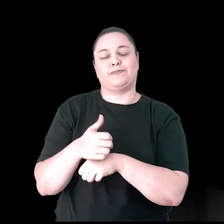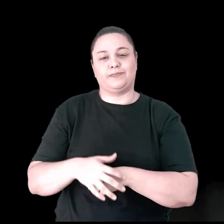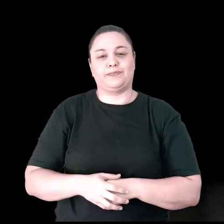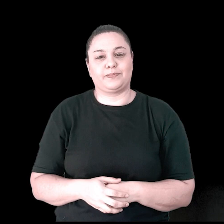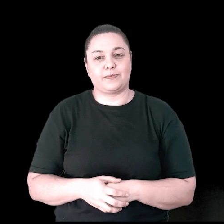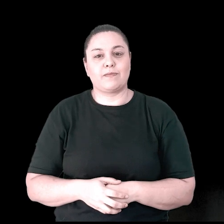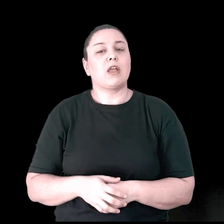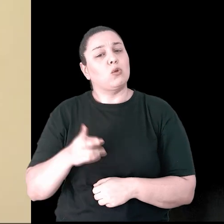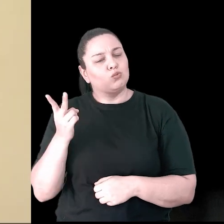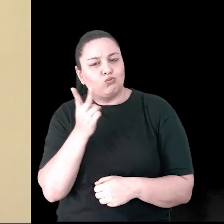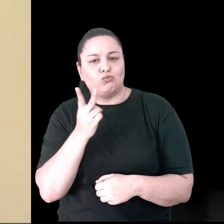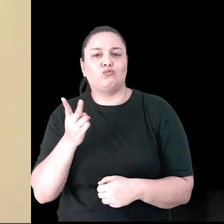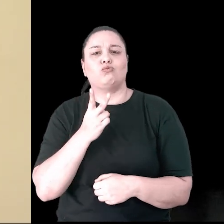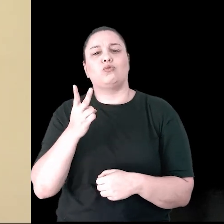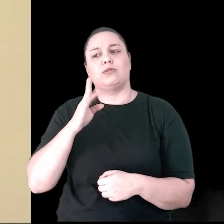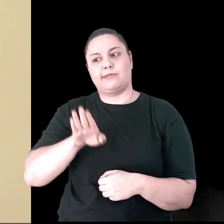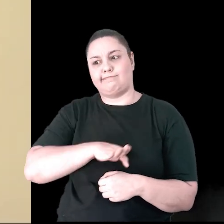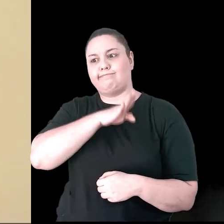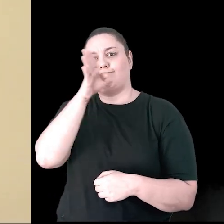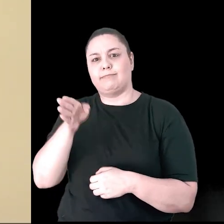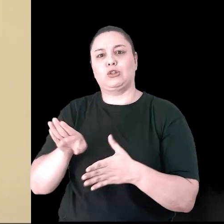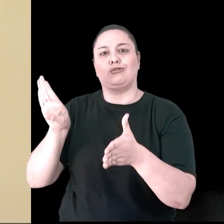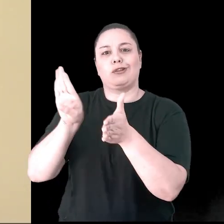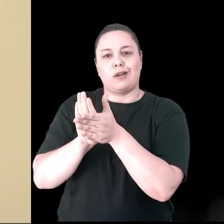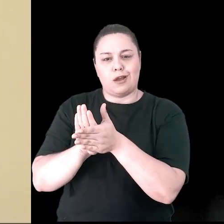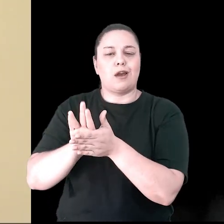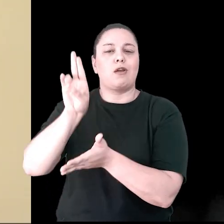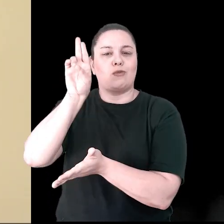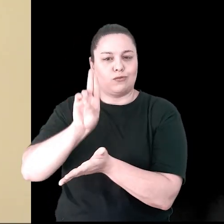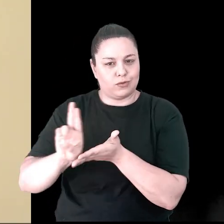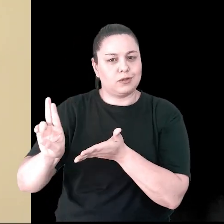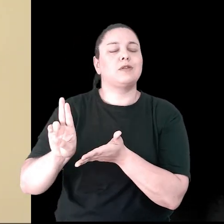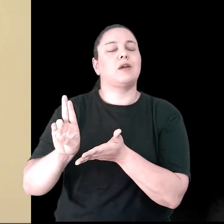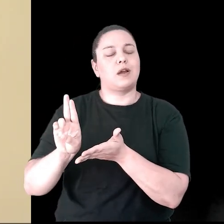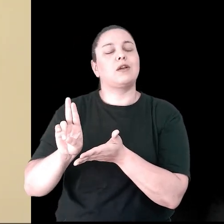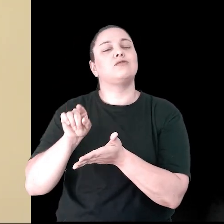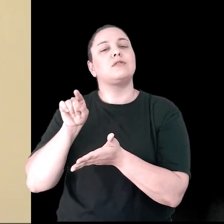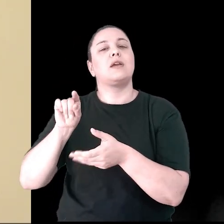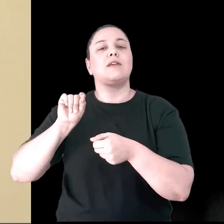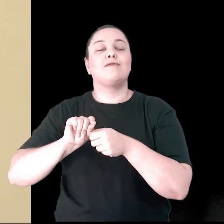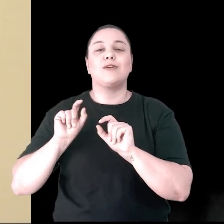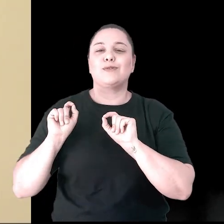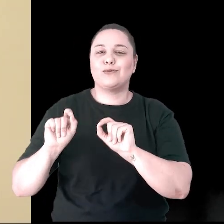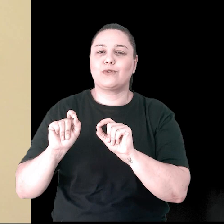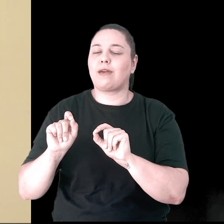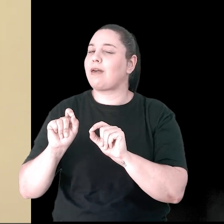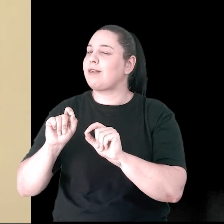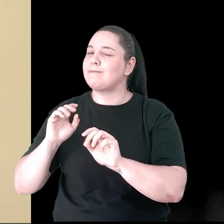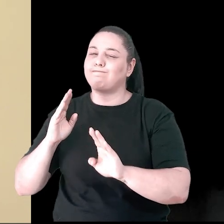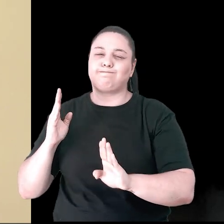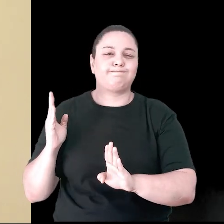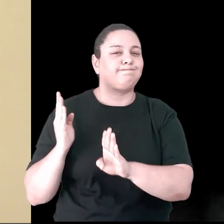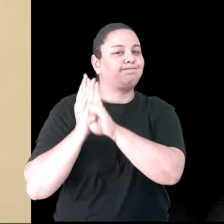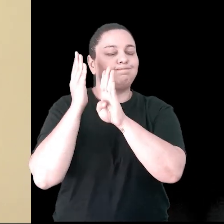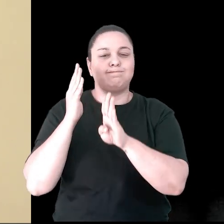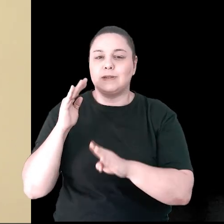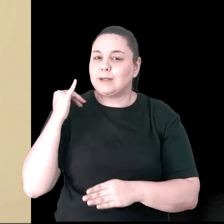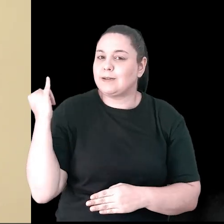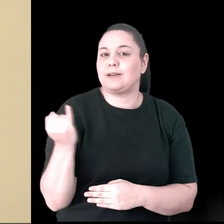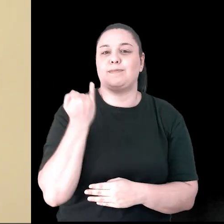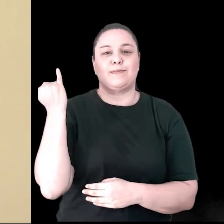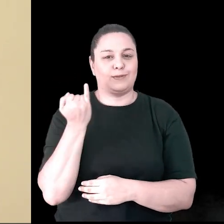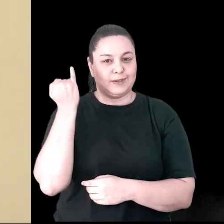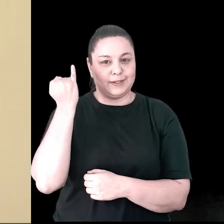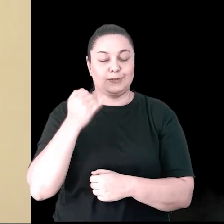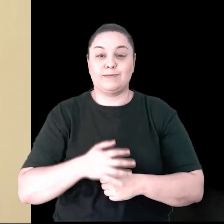era química. Eles se dirigiram para a Universidade de Princeton, onde Shimomura realizaria a sua